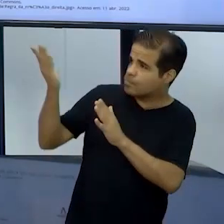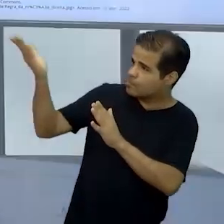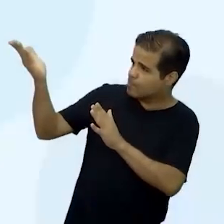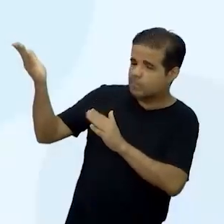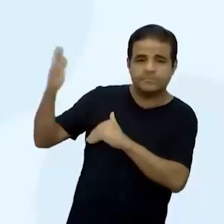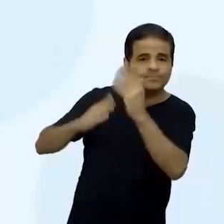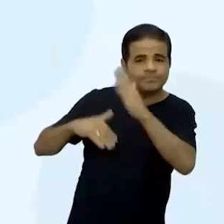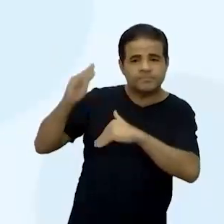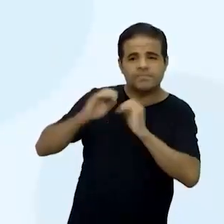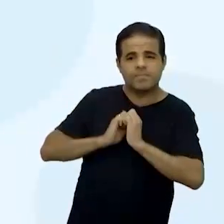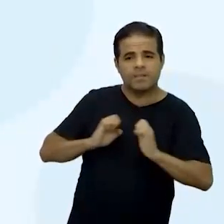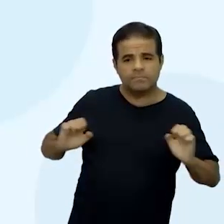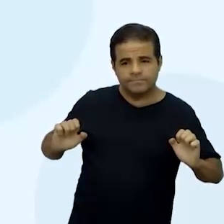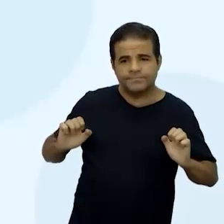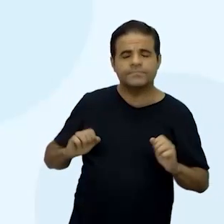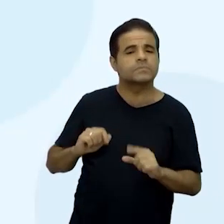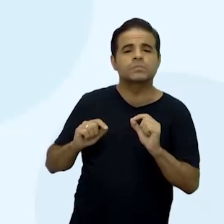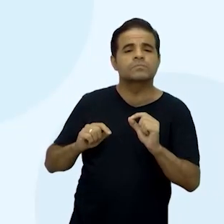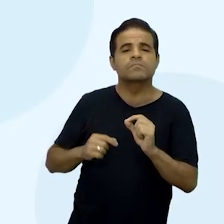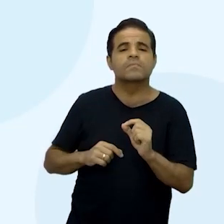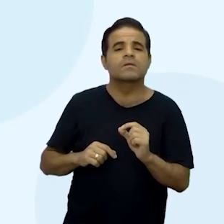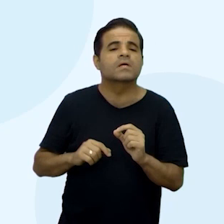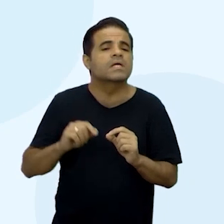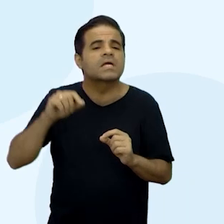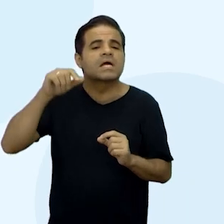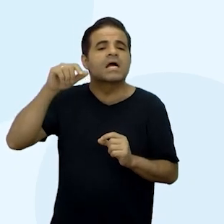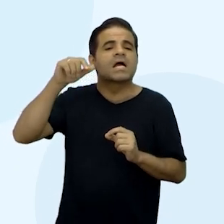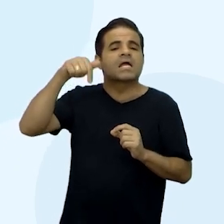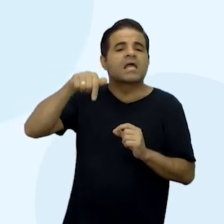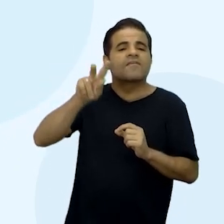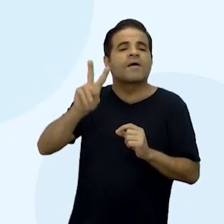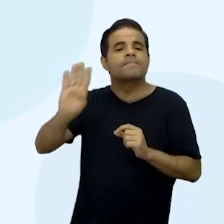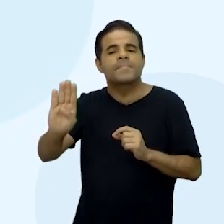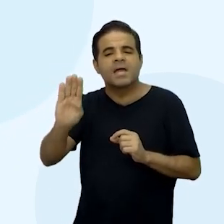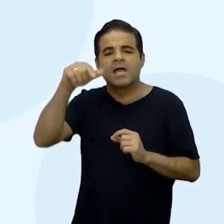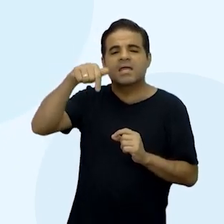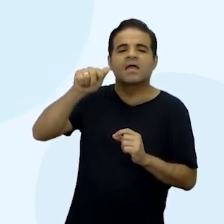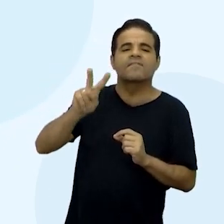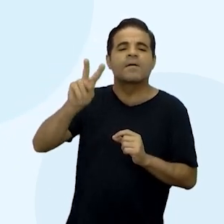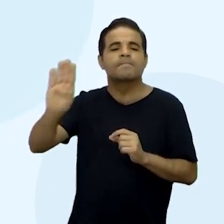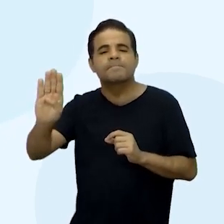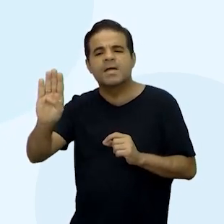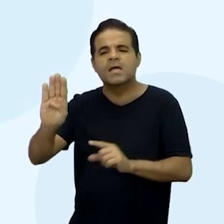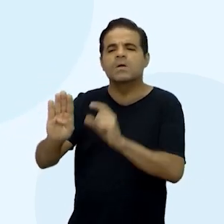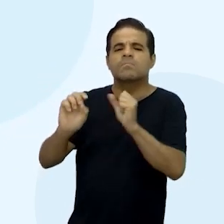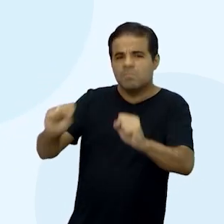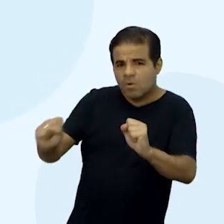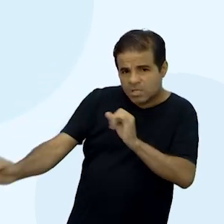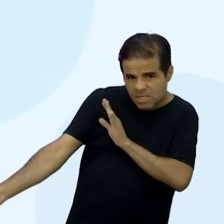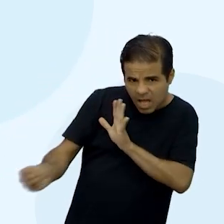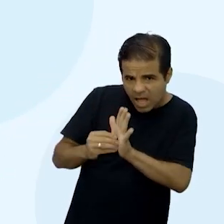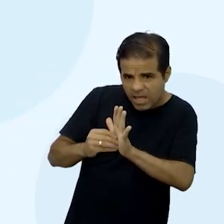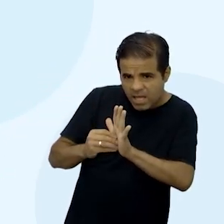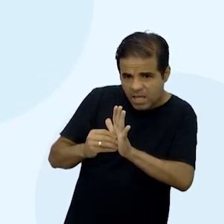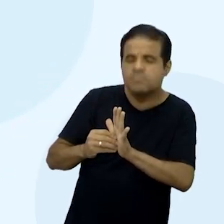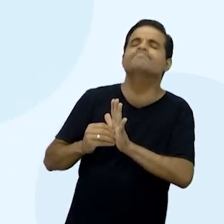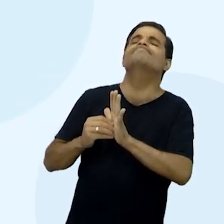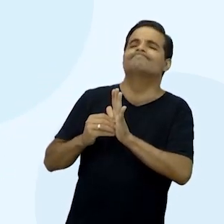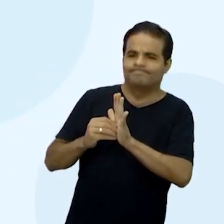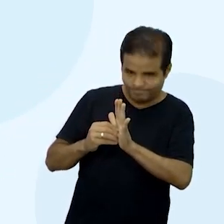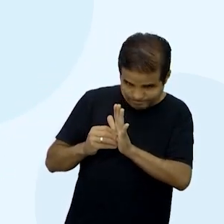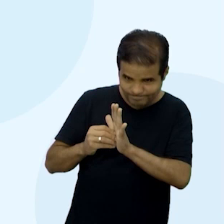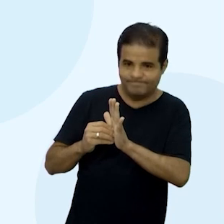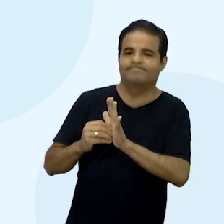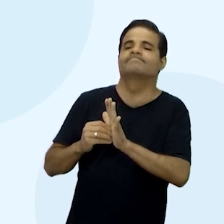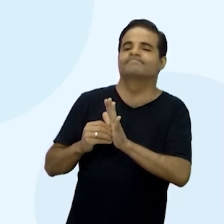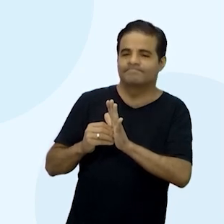equação da força magnética, né? Que é o QVB. QVB, então, QVB seno, pode cair? Pode cair, no caso, né?